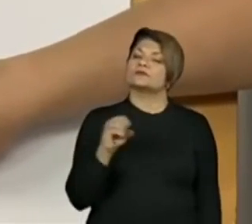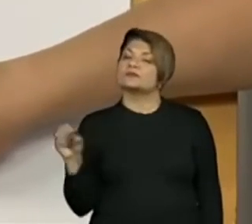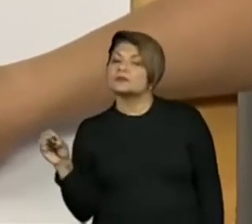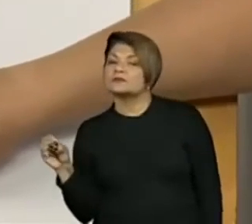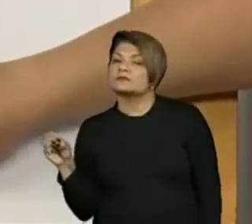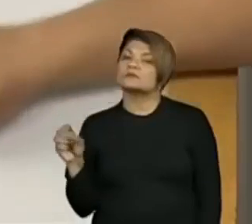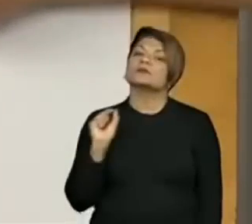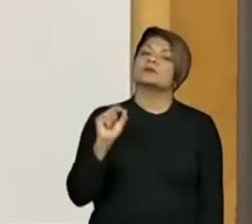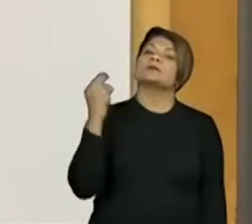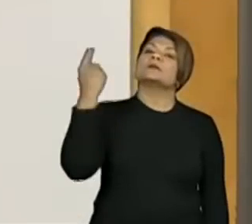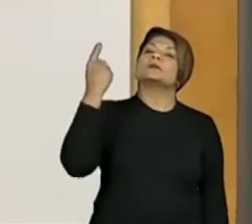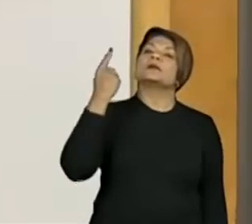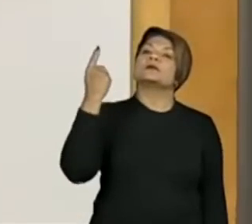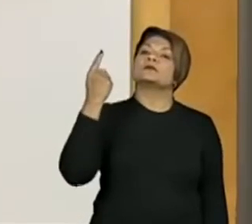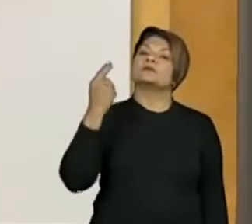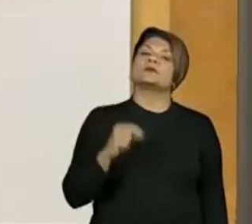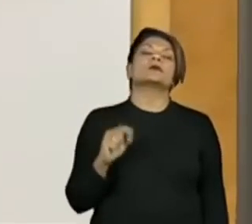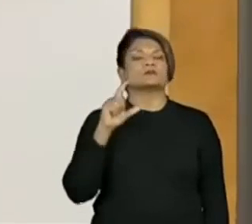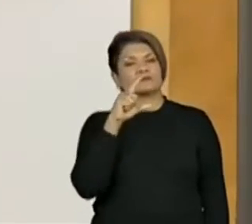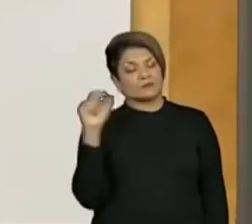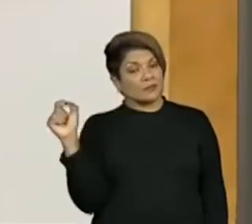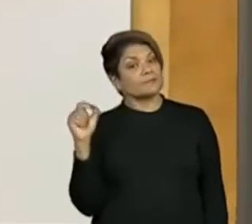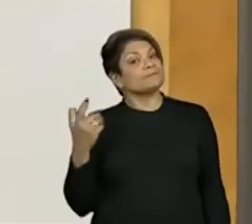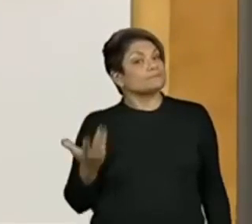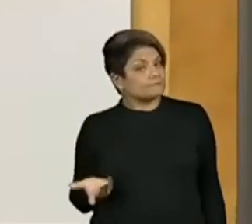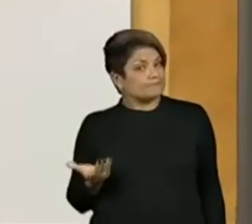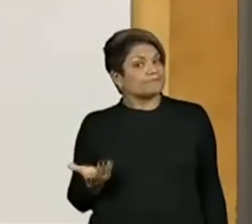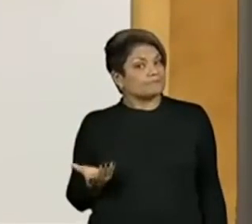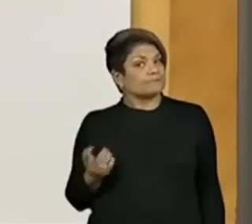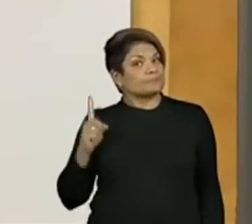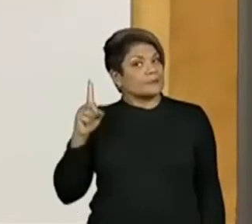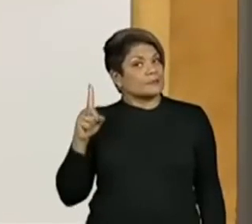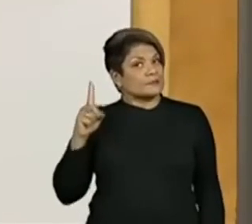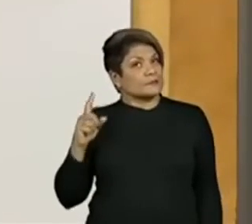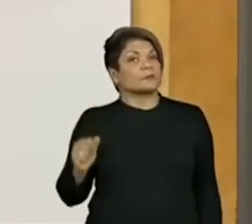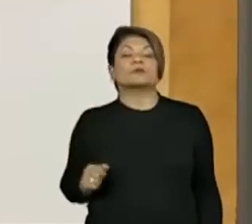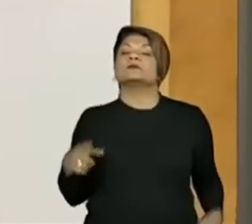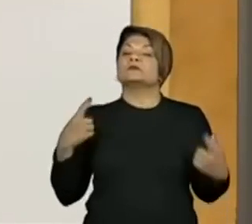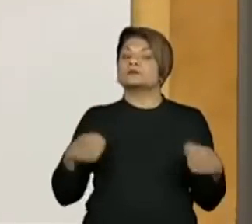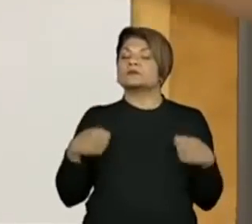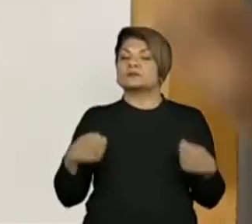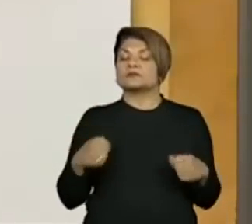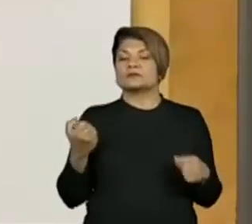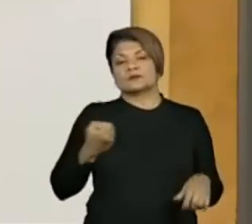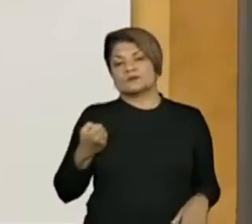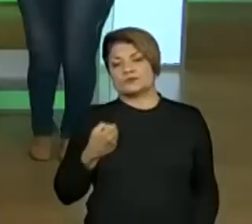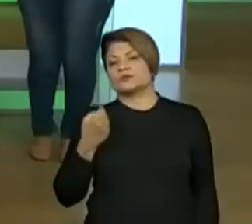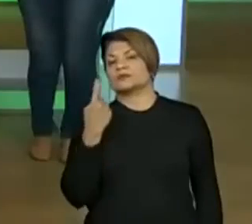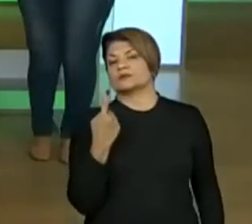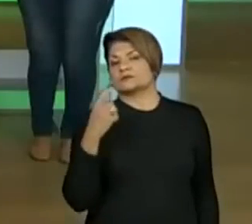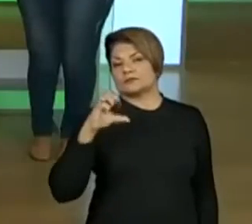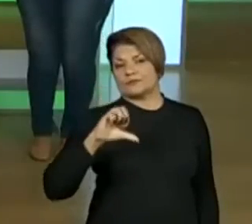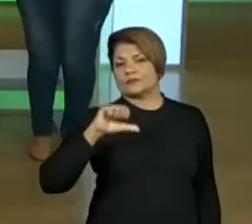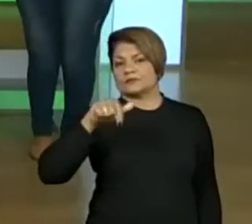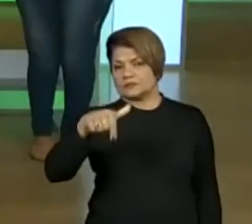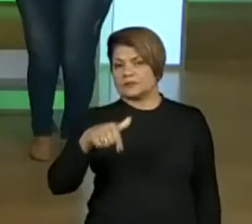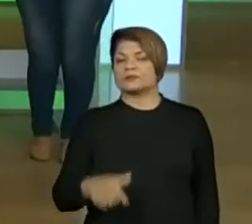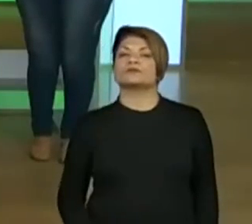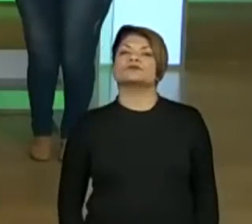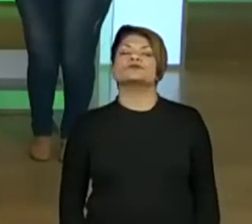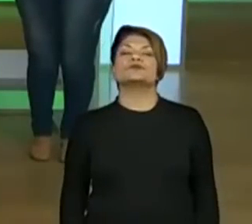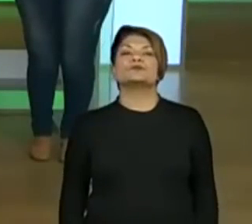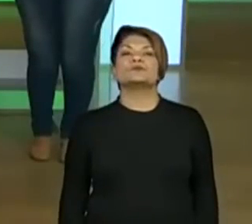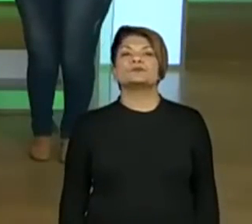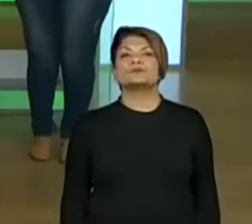aqui? O 100, né? Então, tem que ser o número 197. Seguindo essa